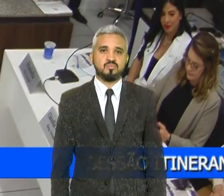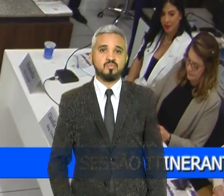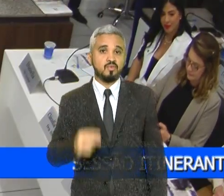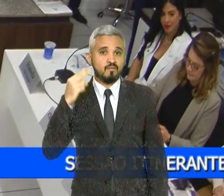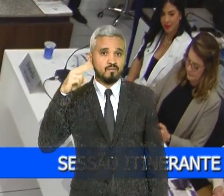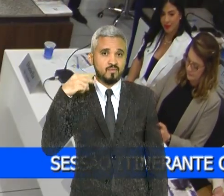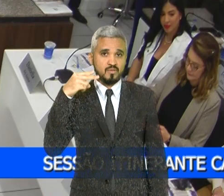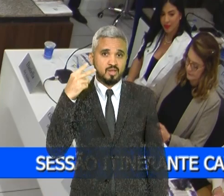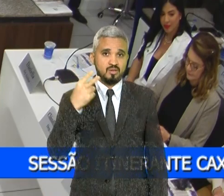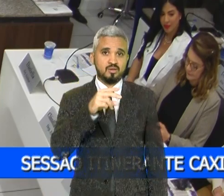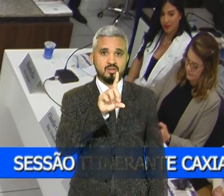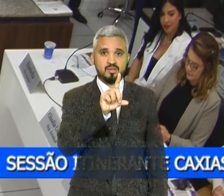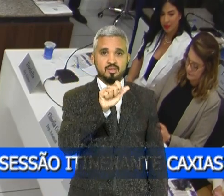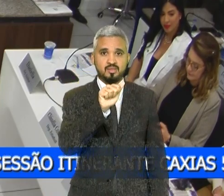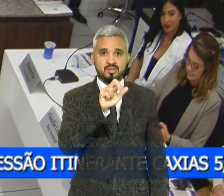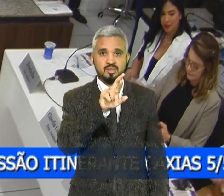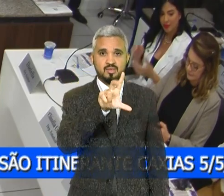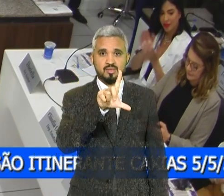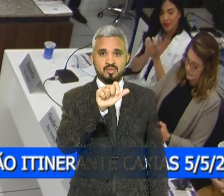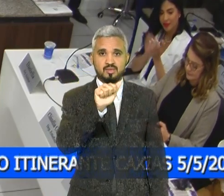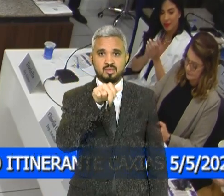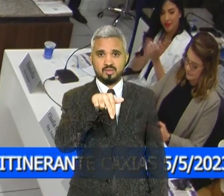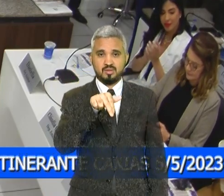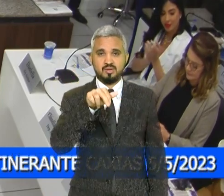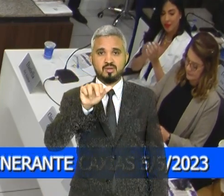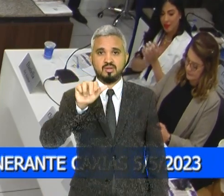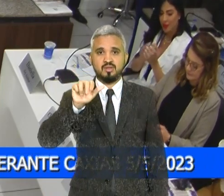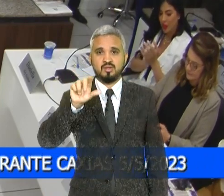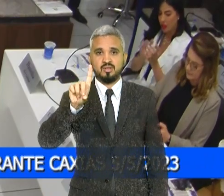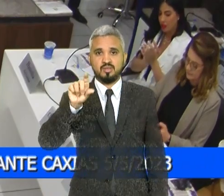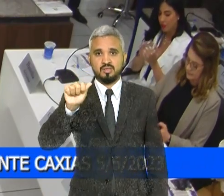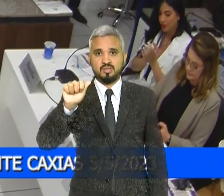Vereador Darlan Almeida da Silva.